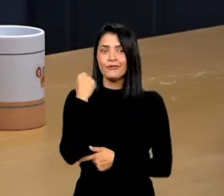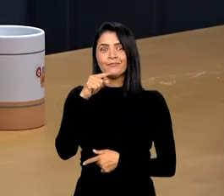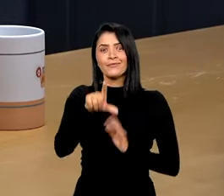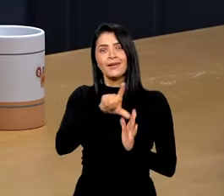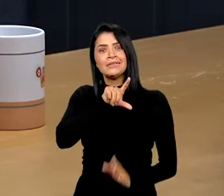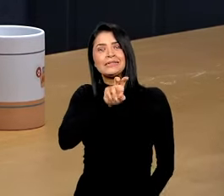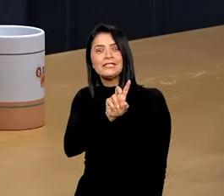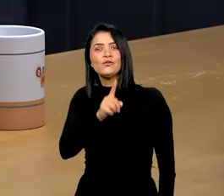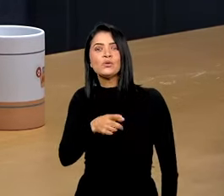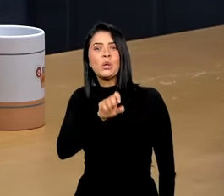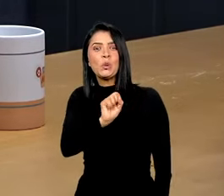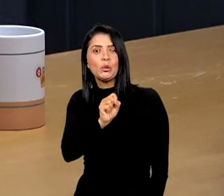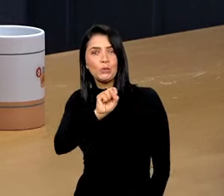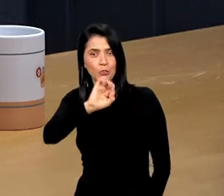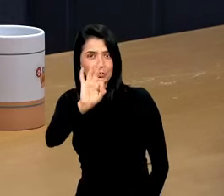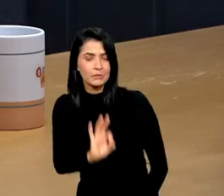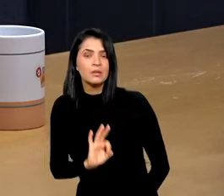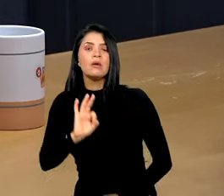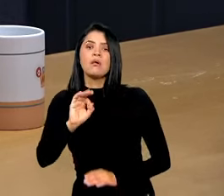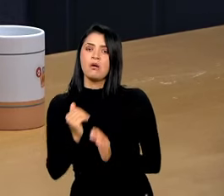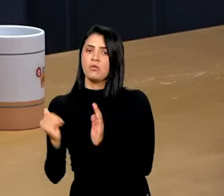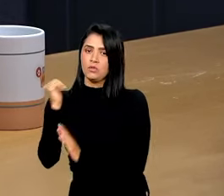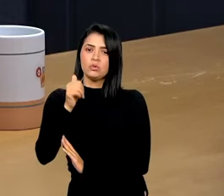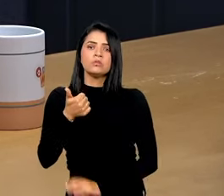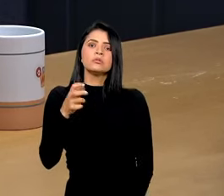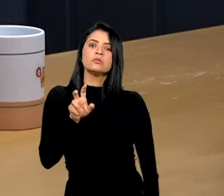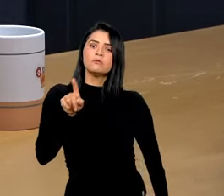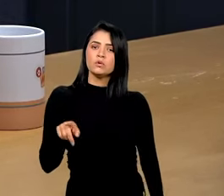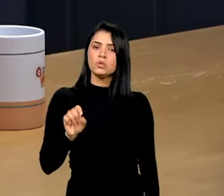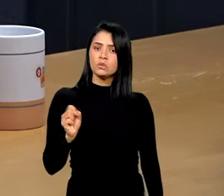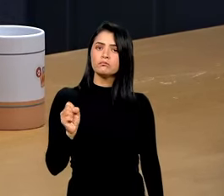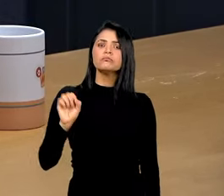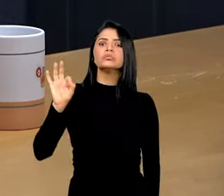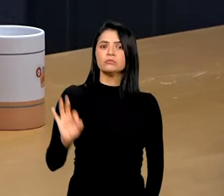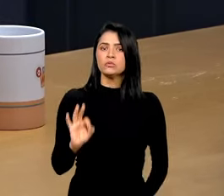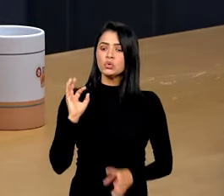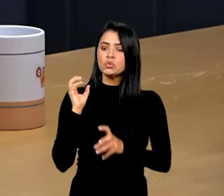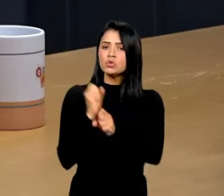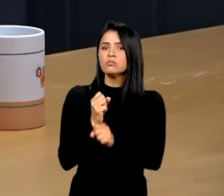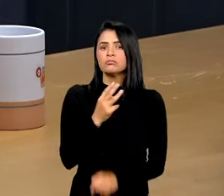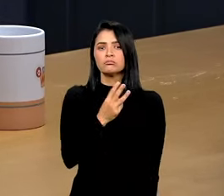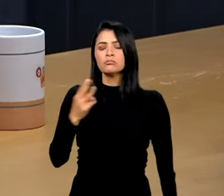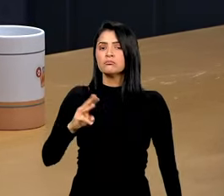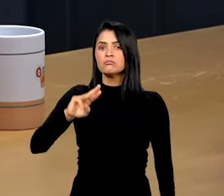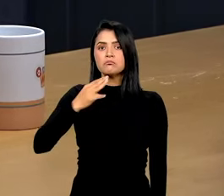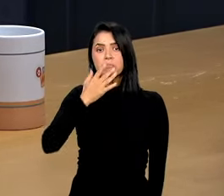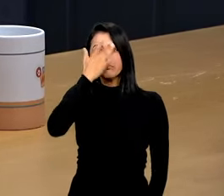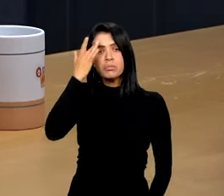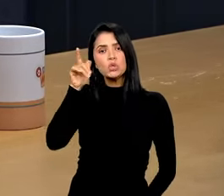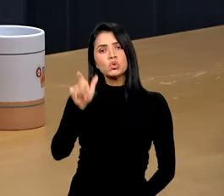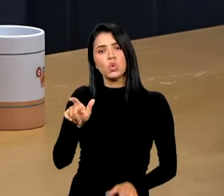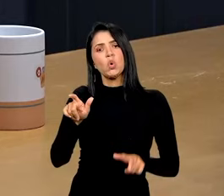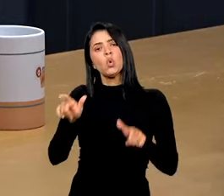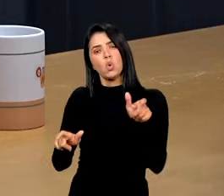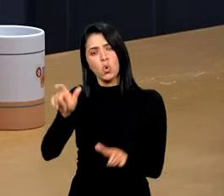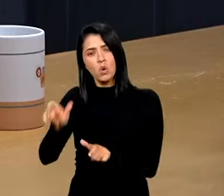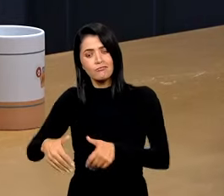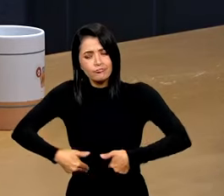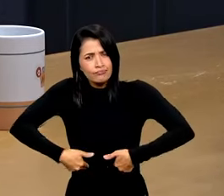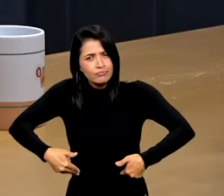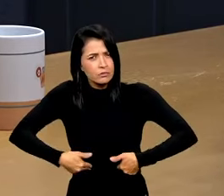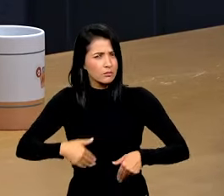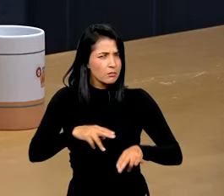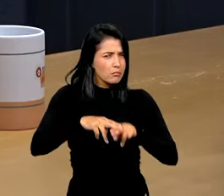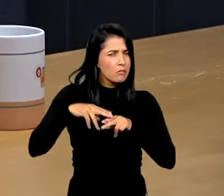para 15,5%, atingindo aí 33 milhões de pessoas. Isso aconteceu por conta de um enfraquecimento